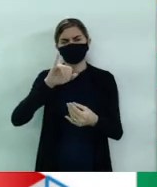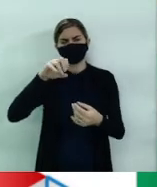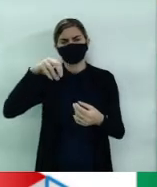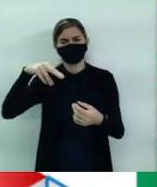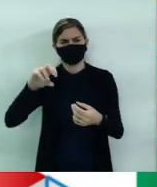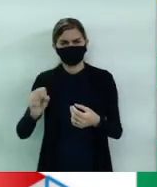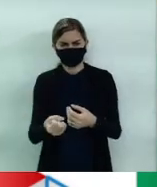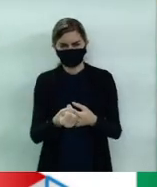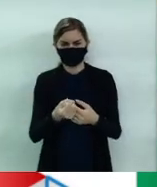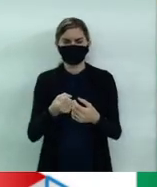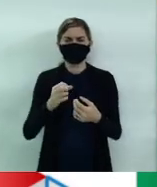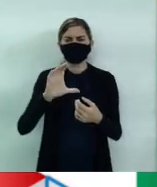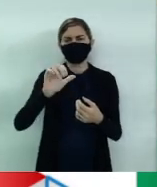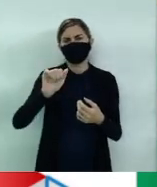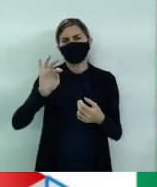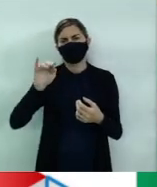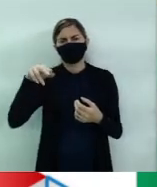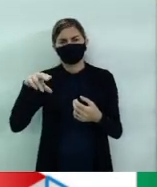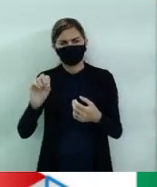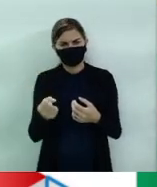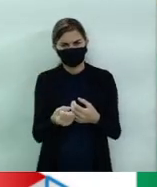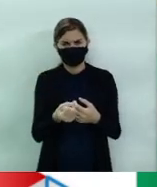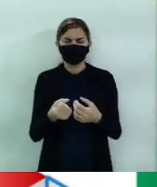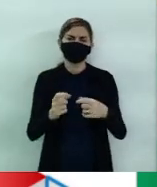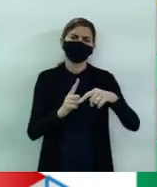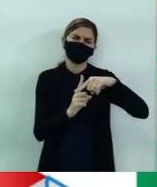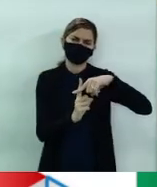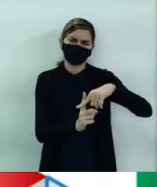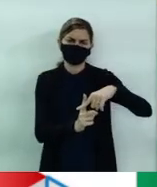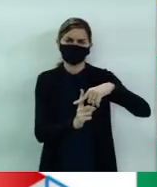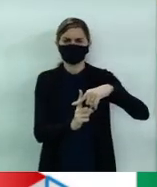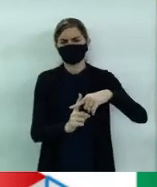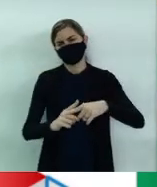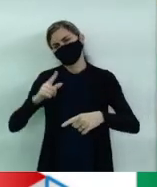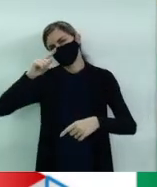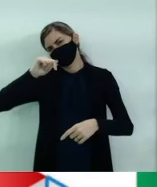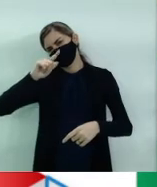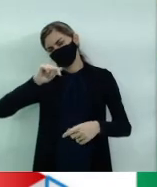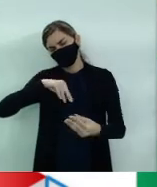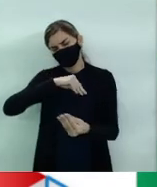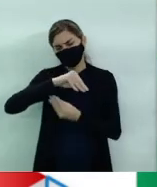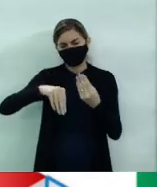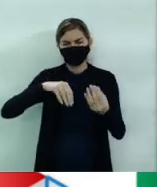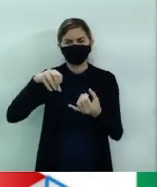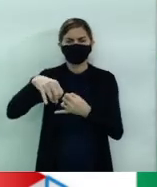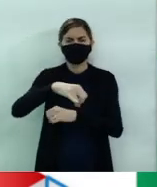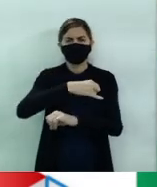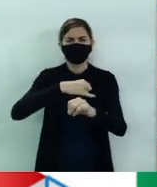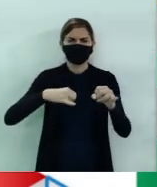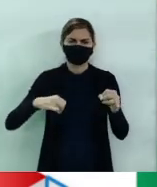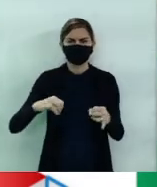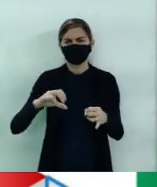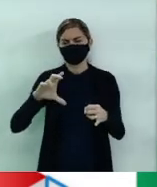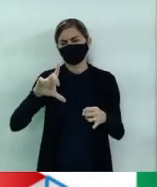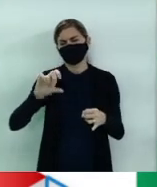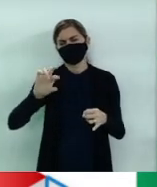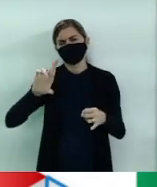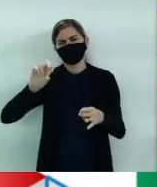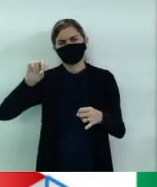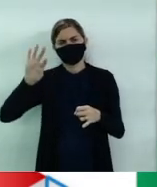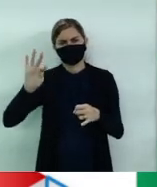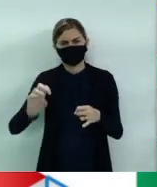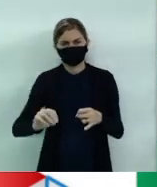sódio, que no caso são os cátions, e o polo positivo aí da água envolve os íons do cloreto, no caso aí dos